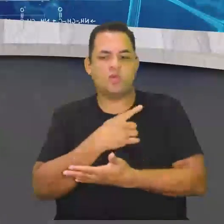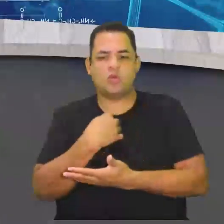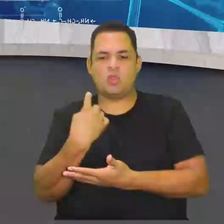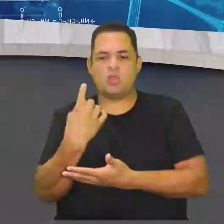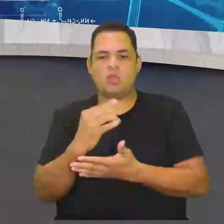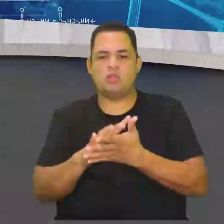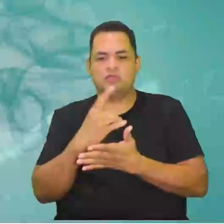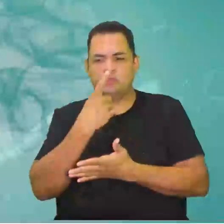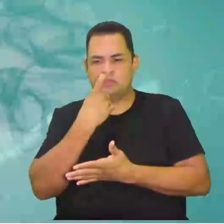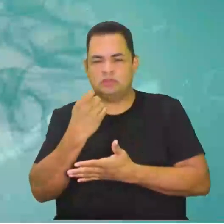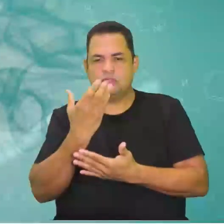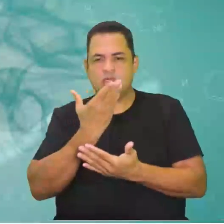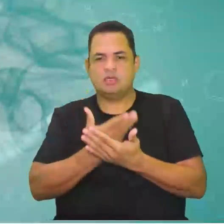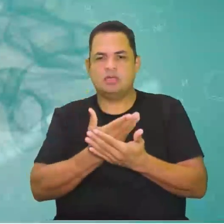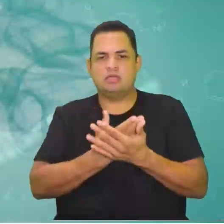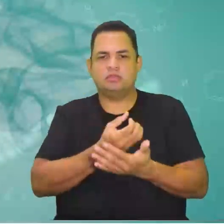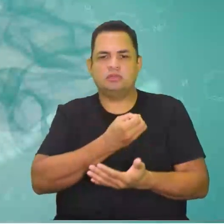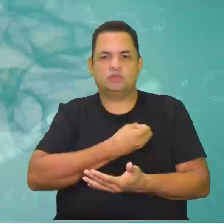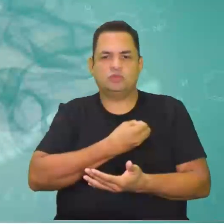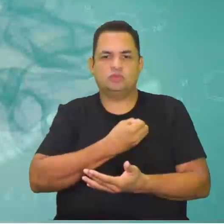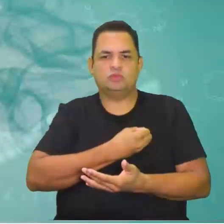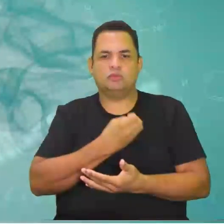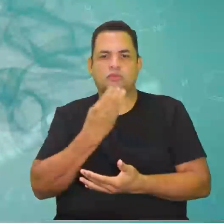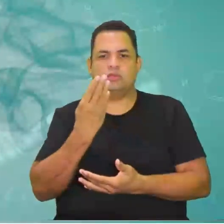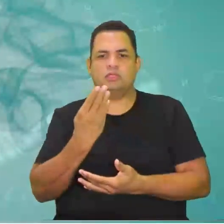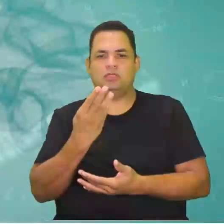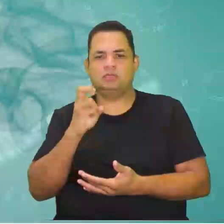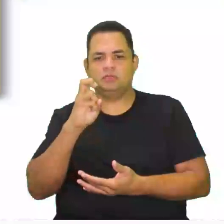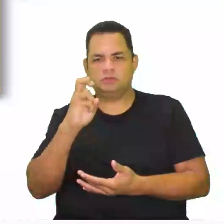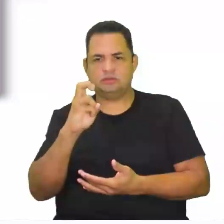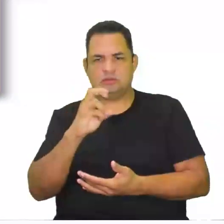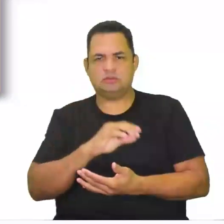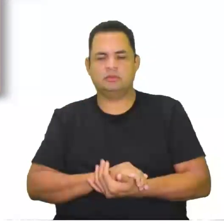a nossa aula de número 45.